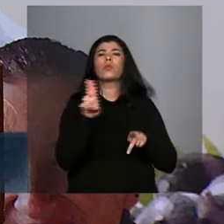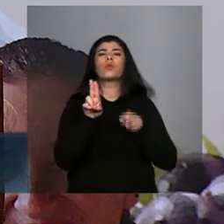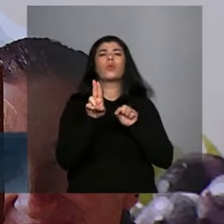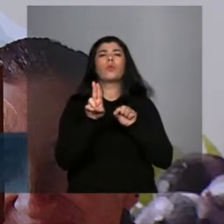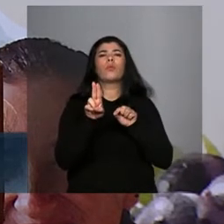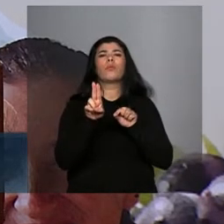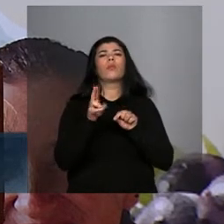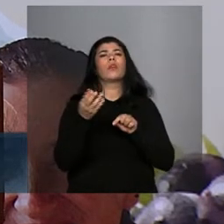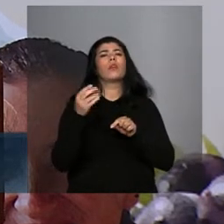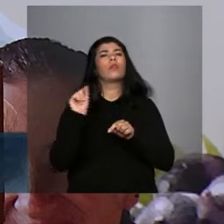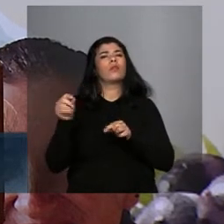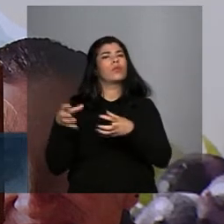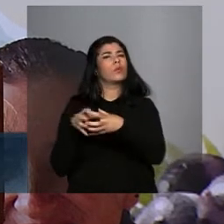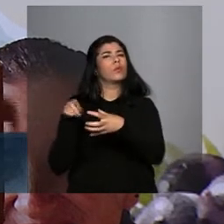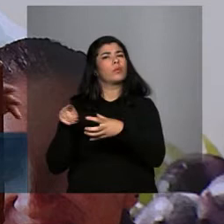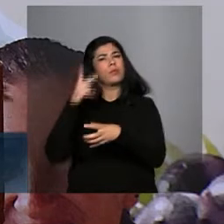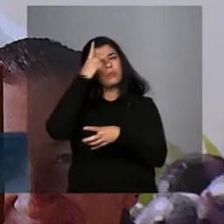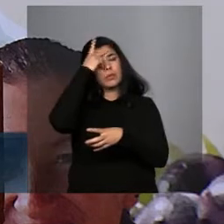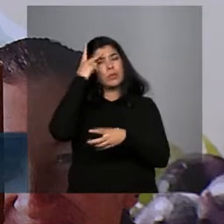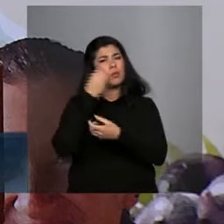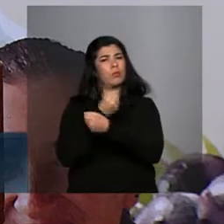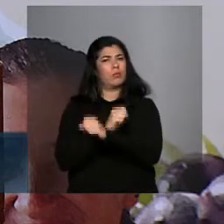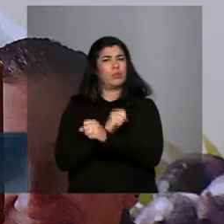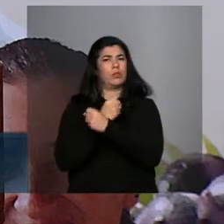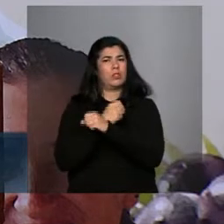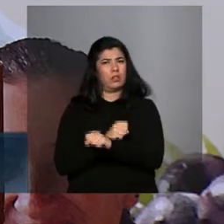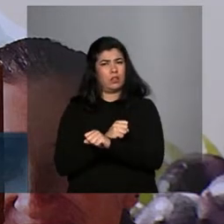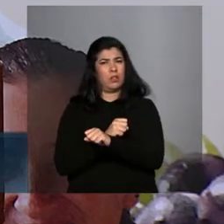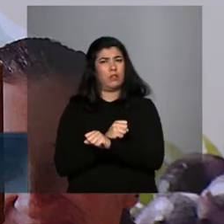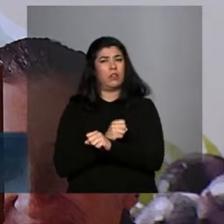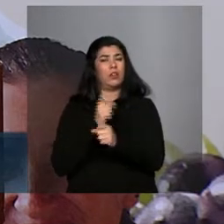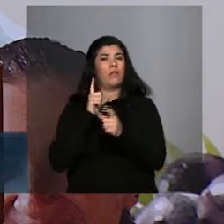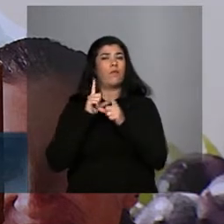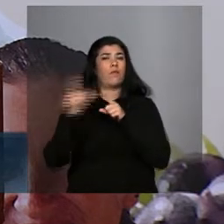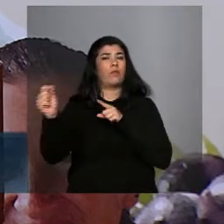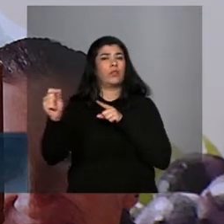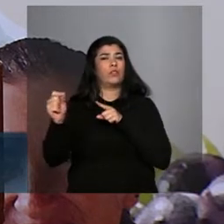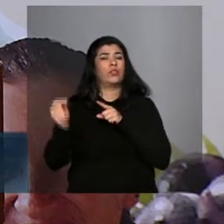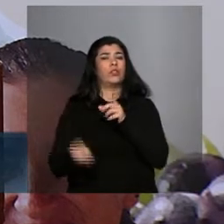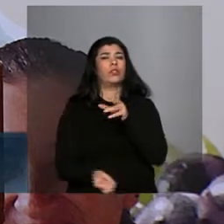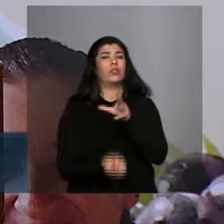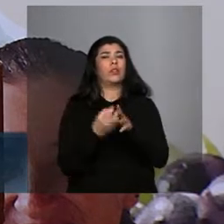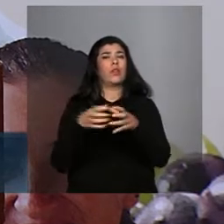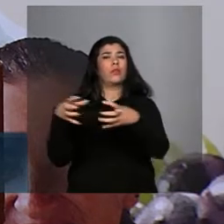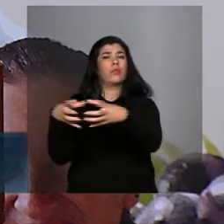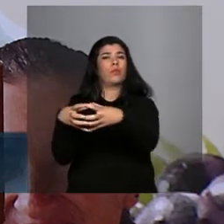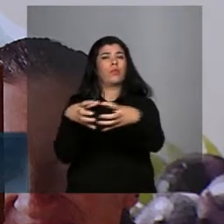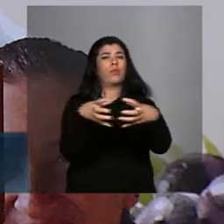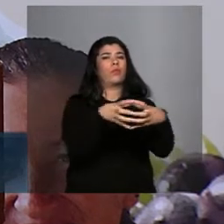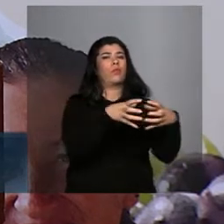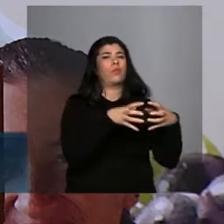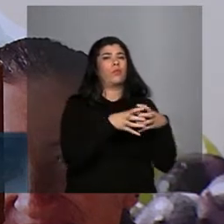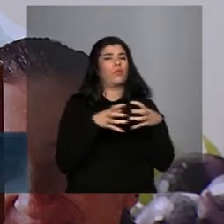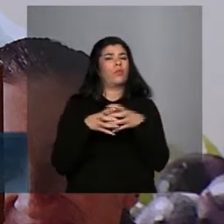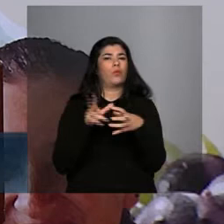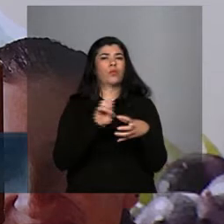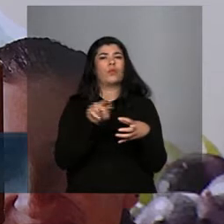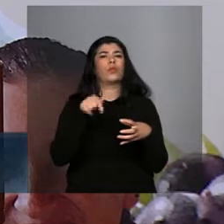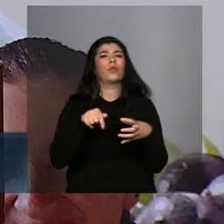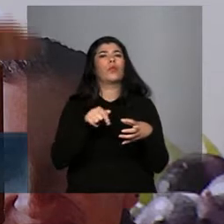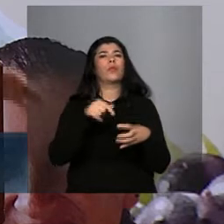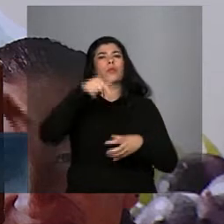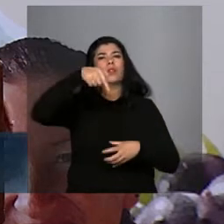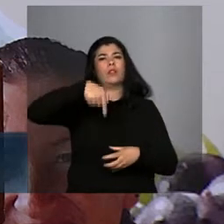de escravos e alguns escravos fugidos que criaram os quilombos. Nada mais justo que